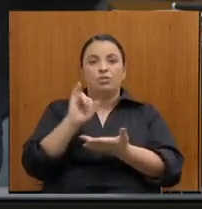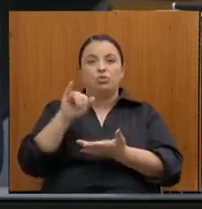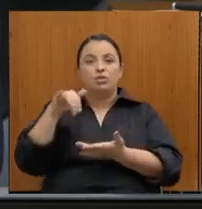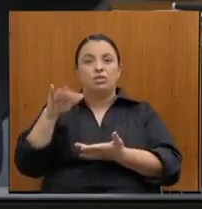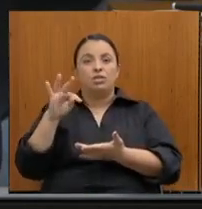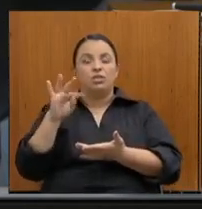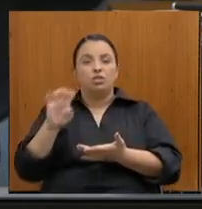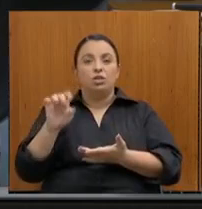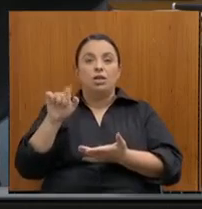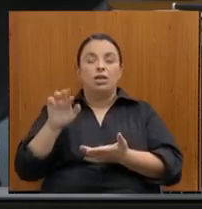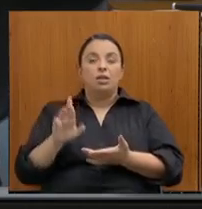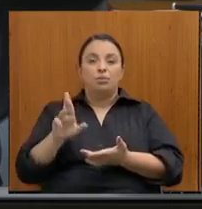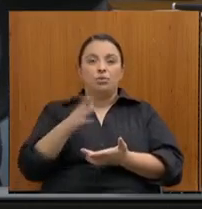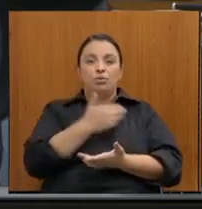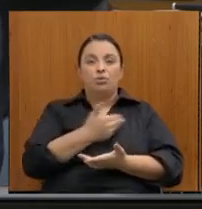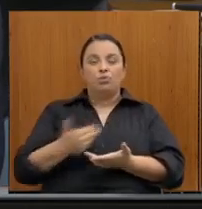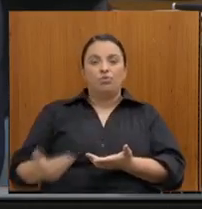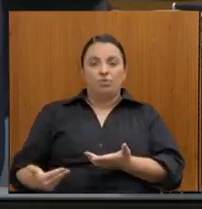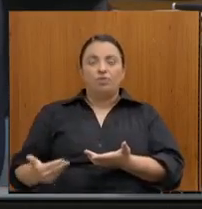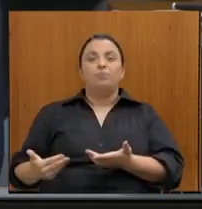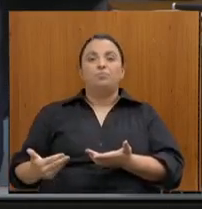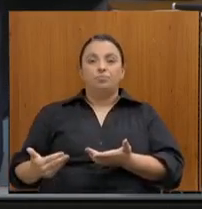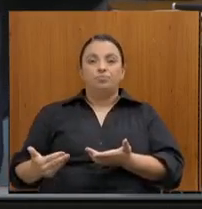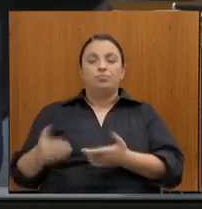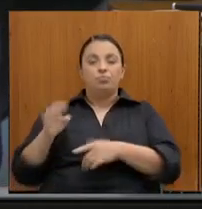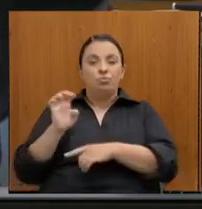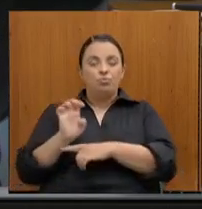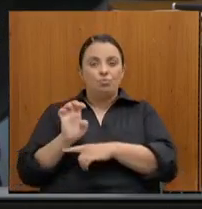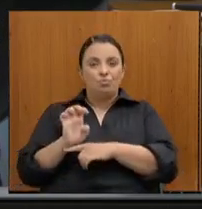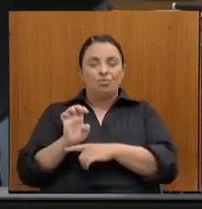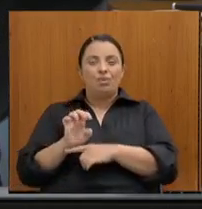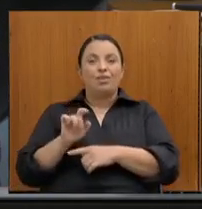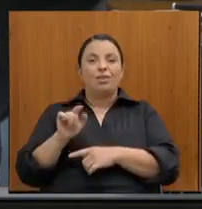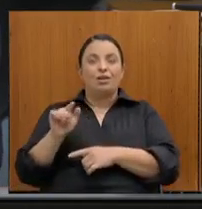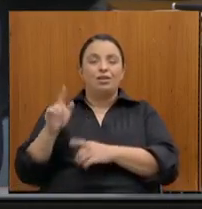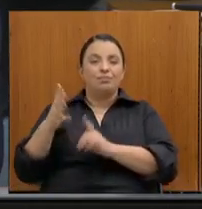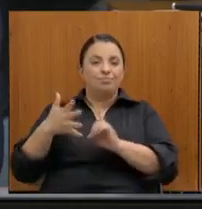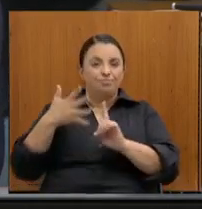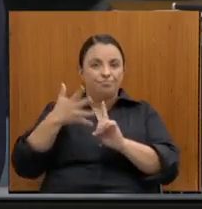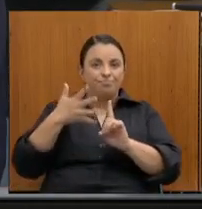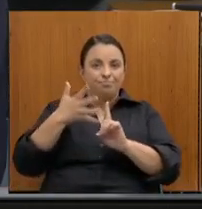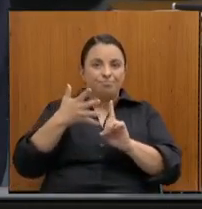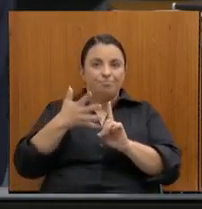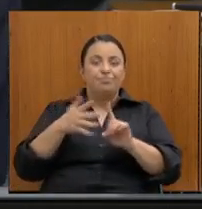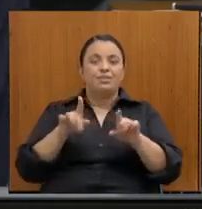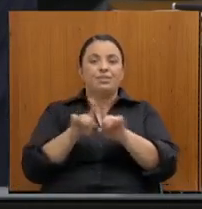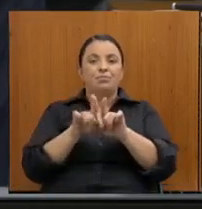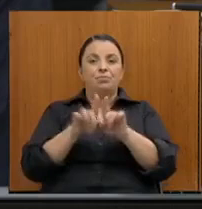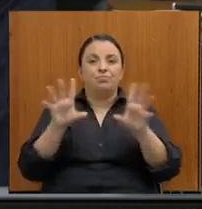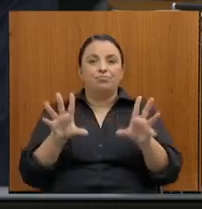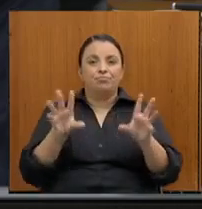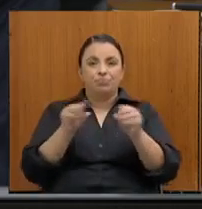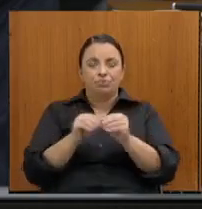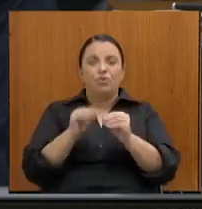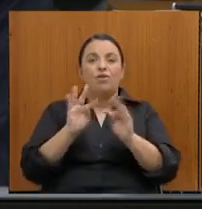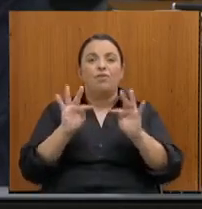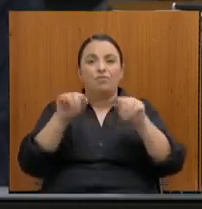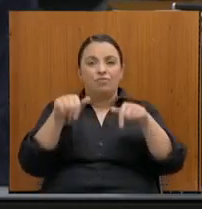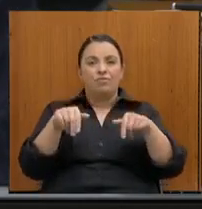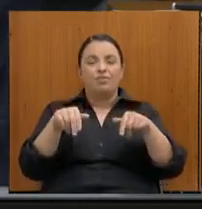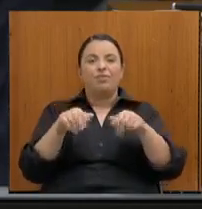representa o governo do estado e já passando a palavra para ele também para ele fazer as considerações finais também